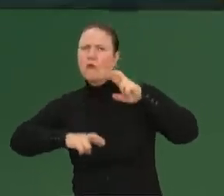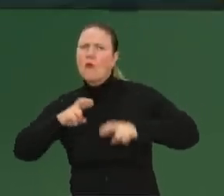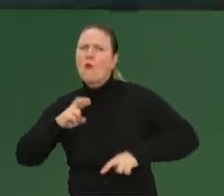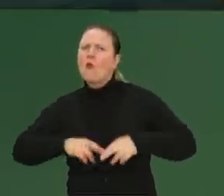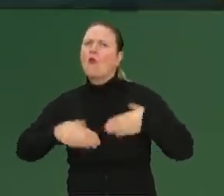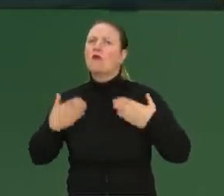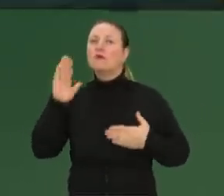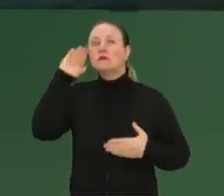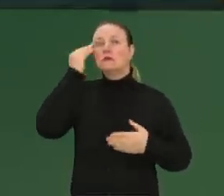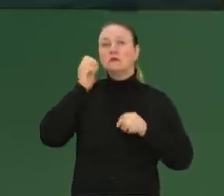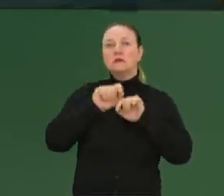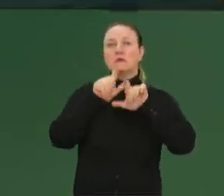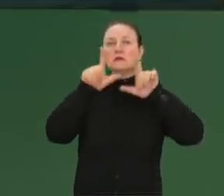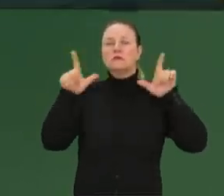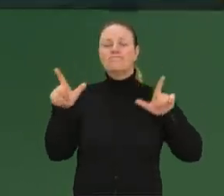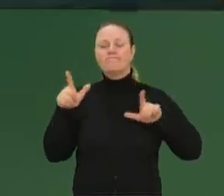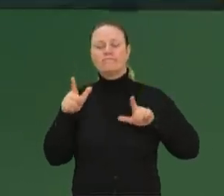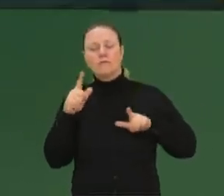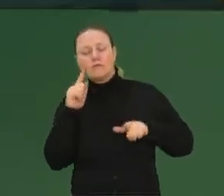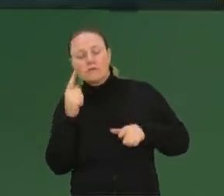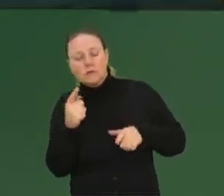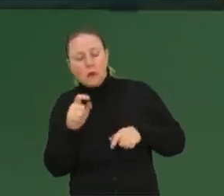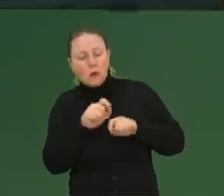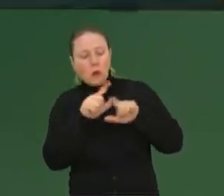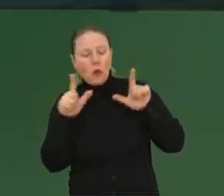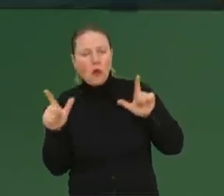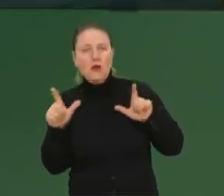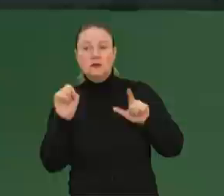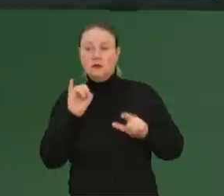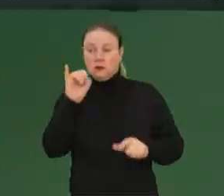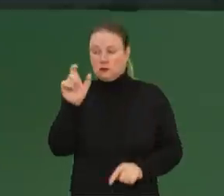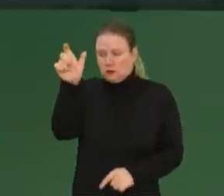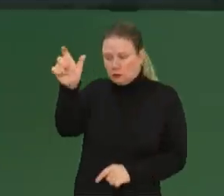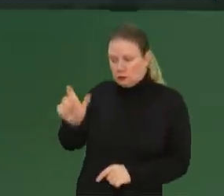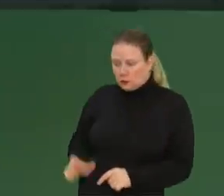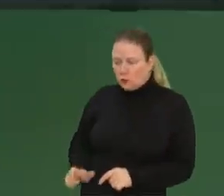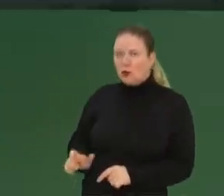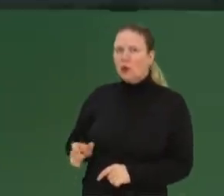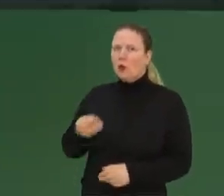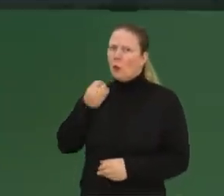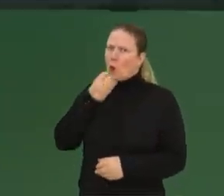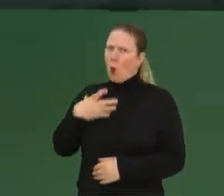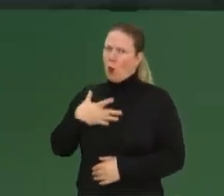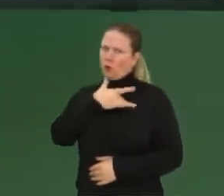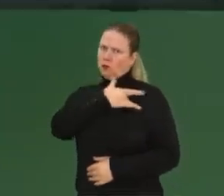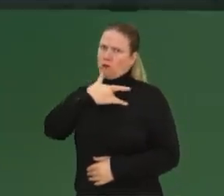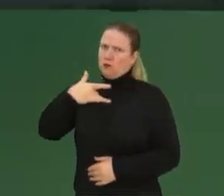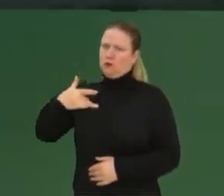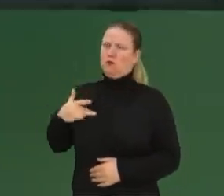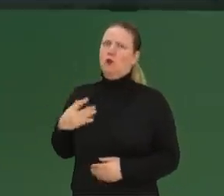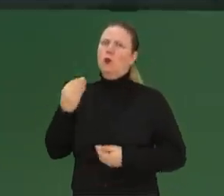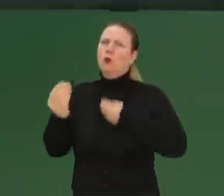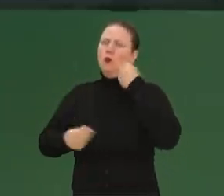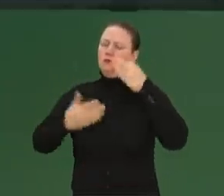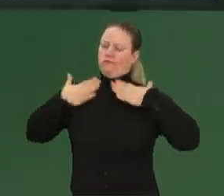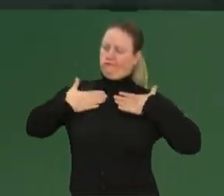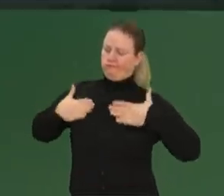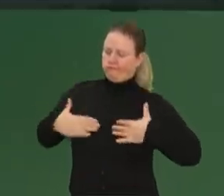isso? Vai buscar verificar sobre a imunidade desta pessoa, entender como que o organismo